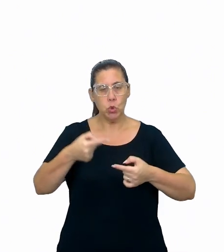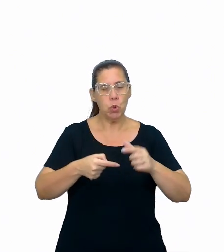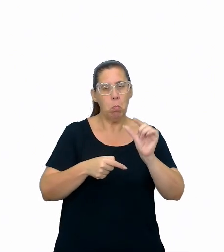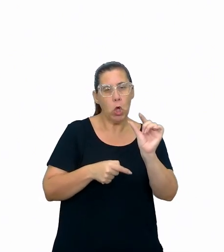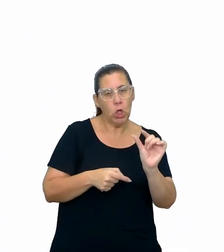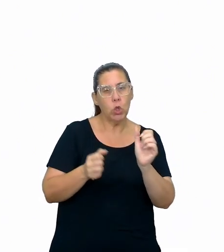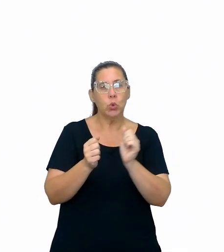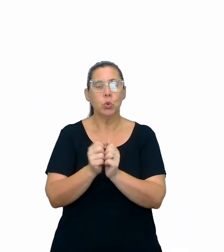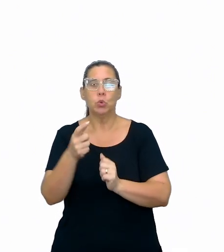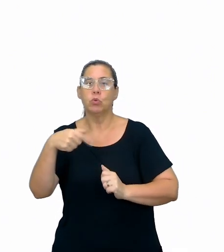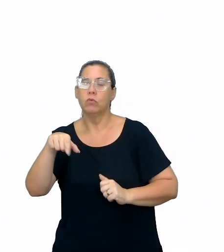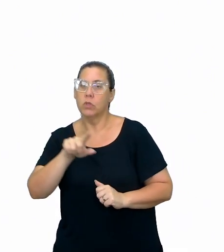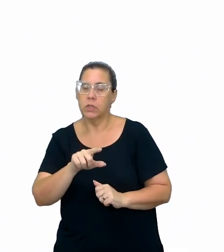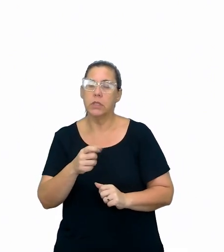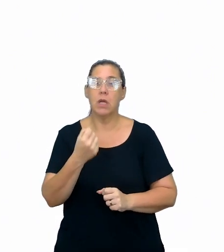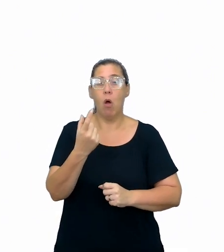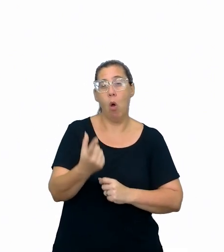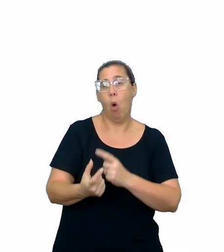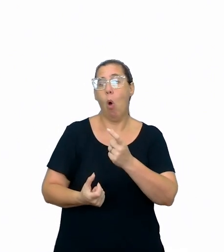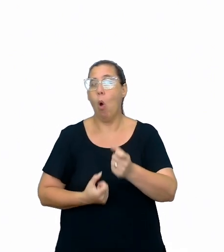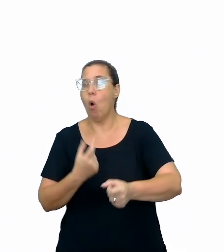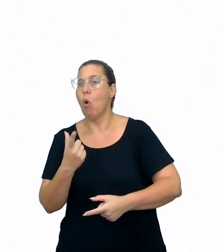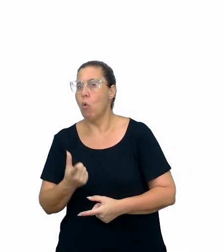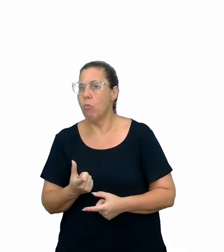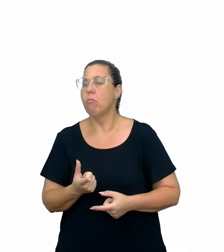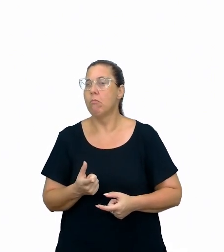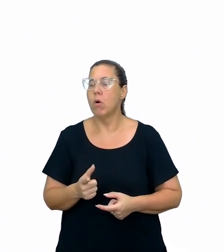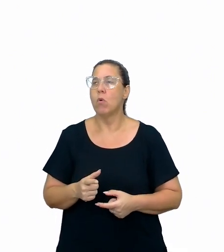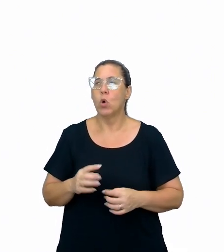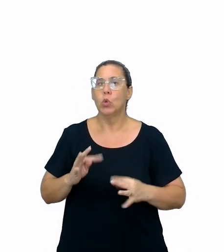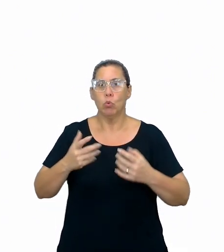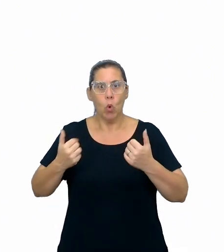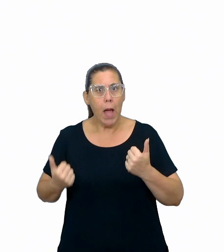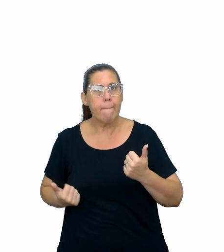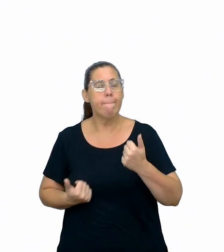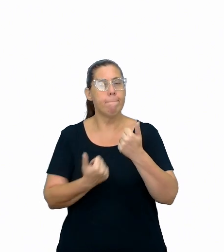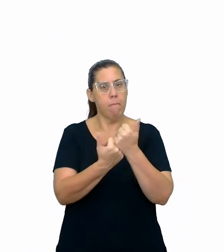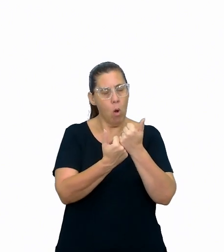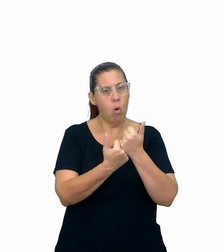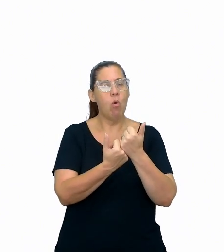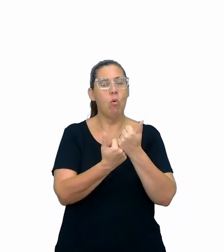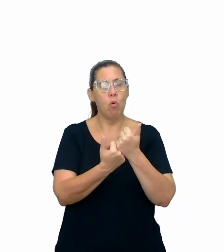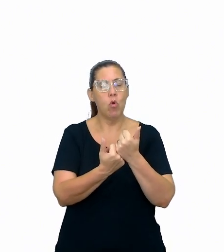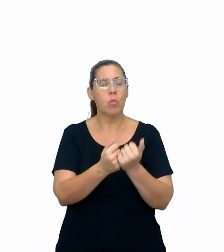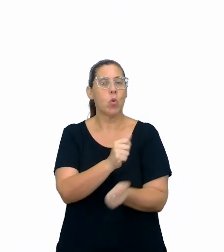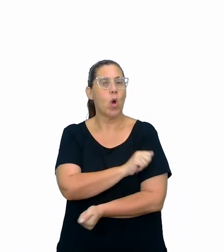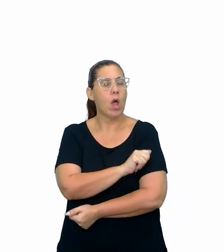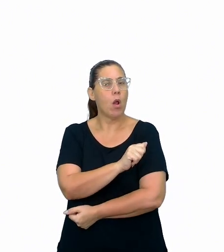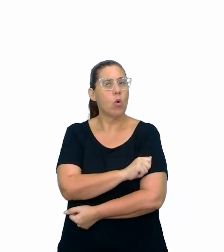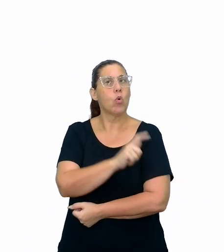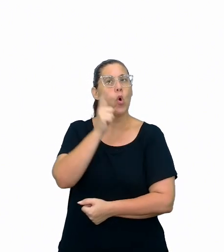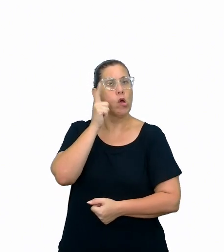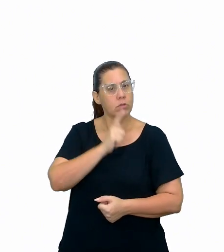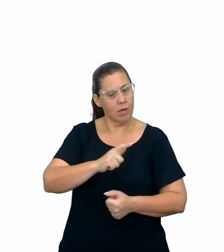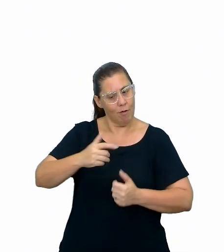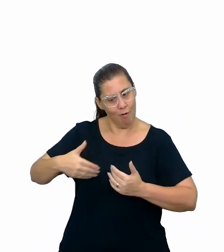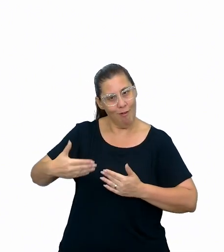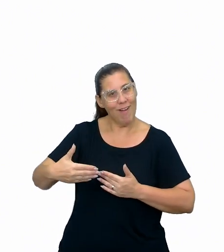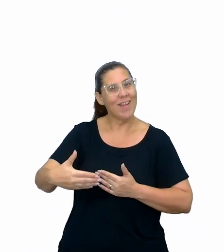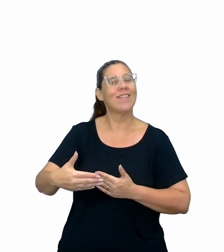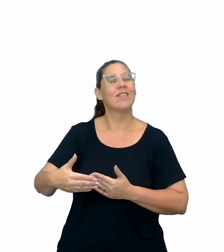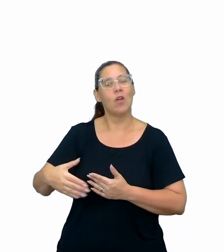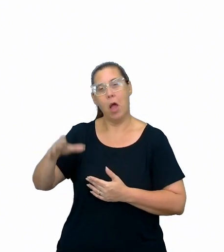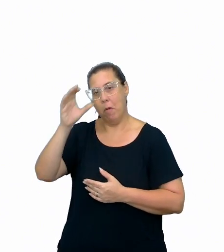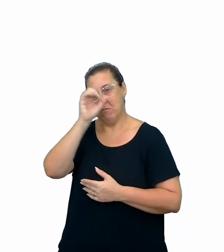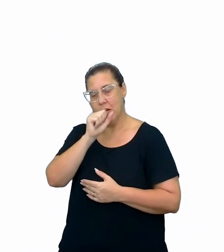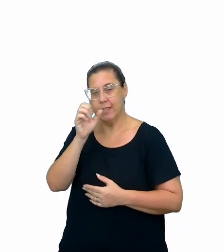com vocês aquelas que realmente dão todo um suporte aí para que o estudante consiga continuar aprendendo.